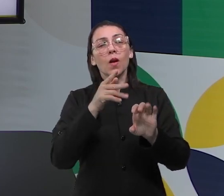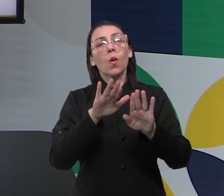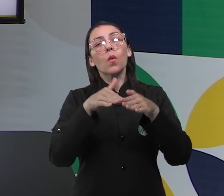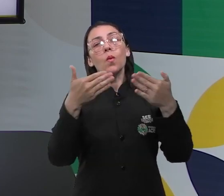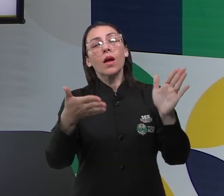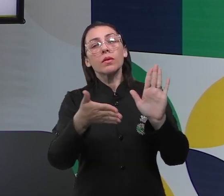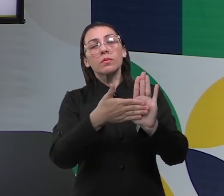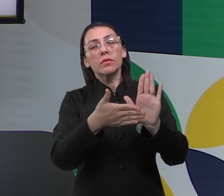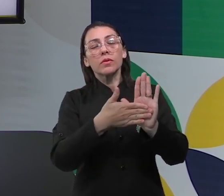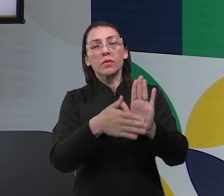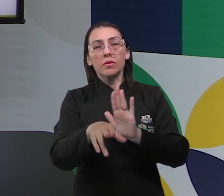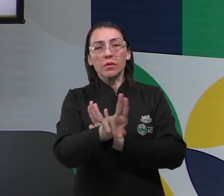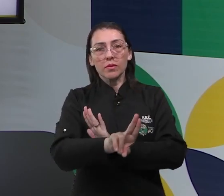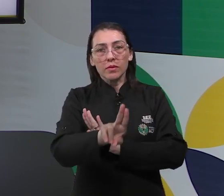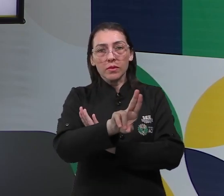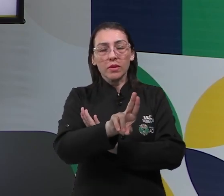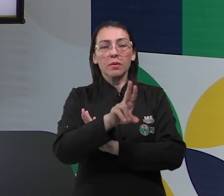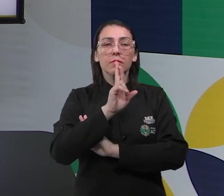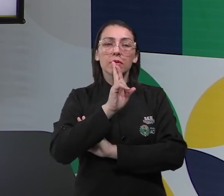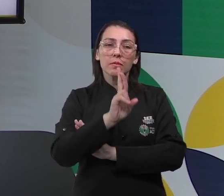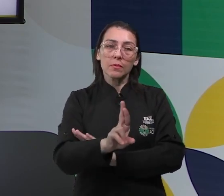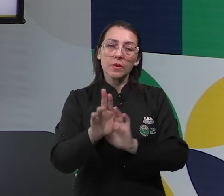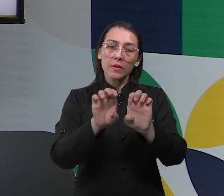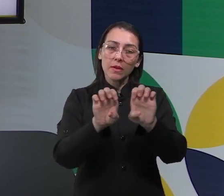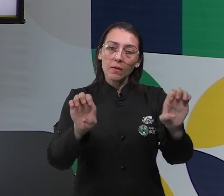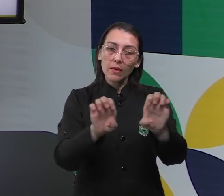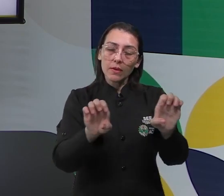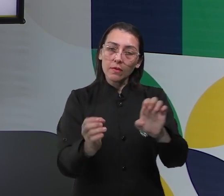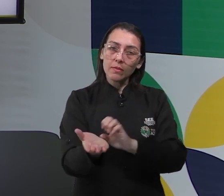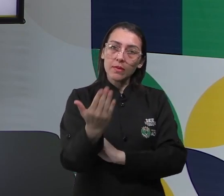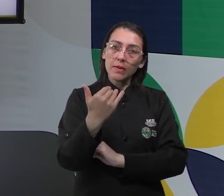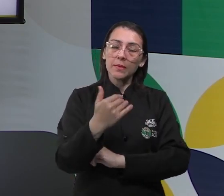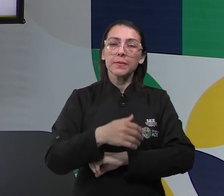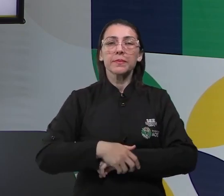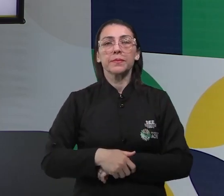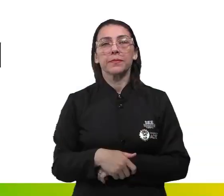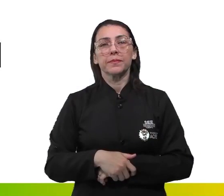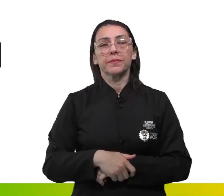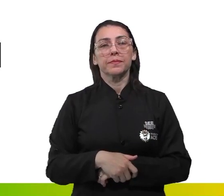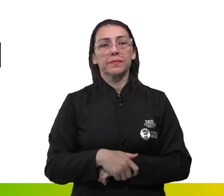dessas propriedades eu estou usando para resolver essa equação. Vamos lá?